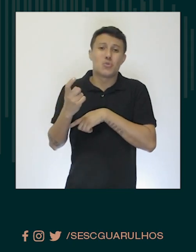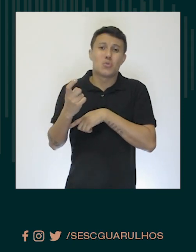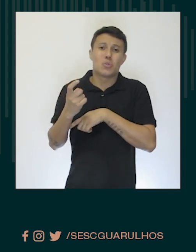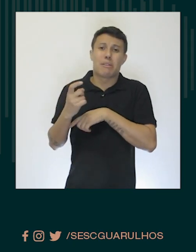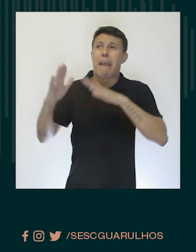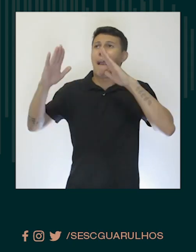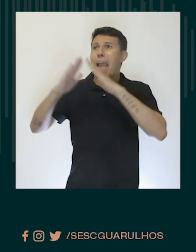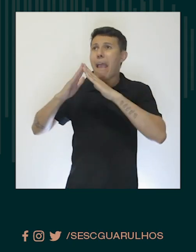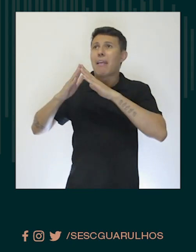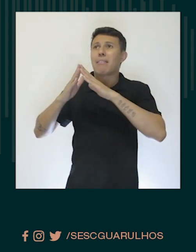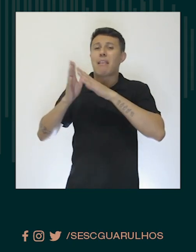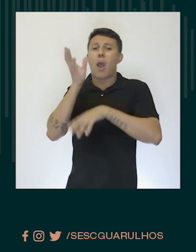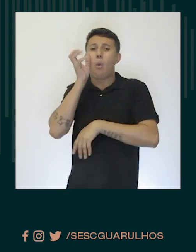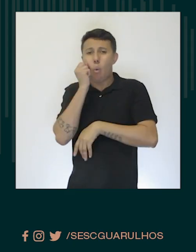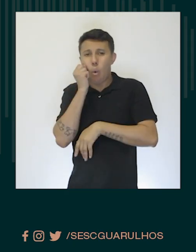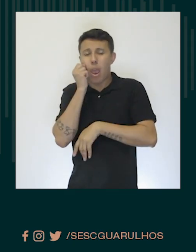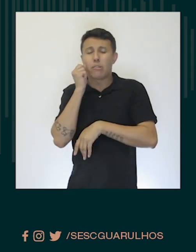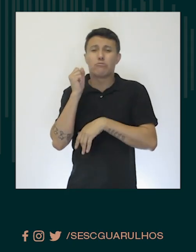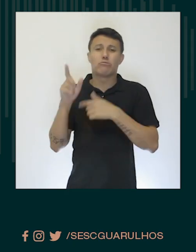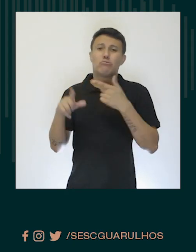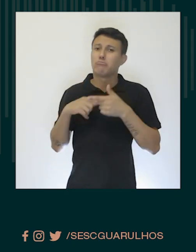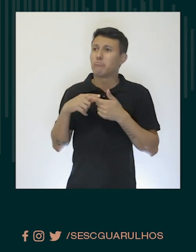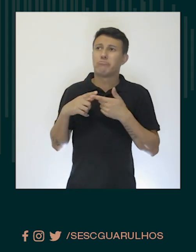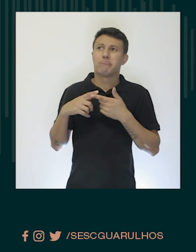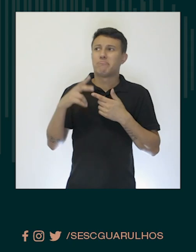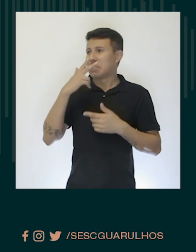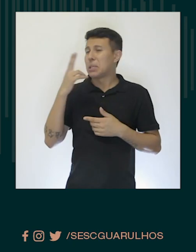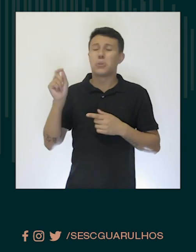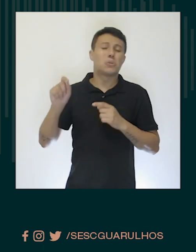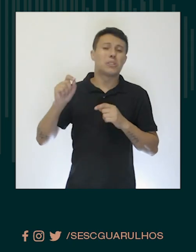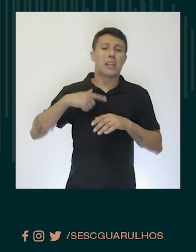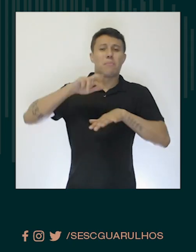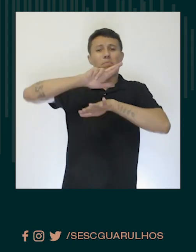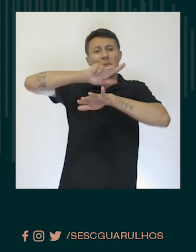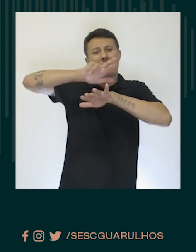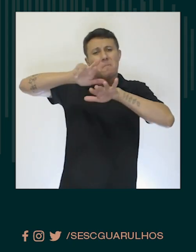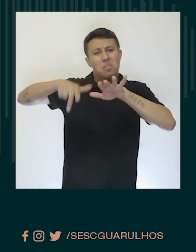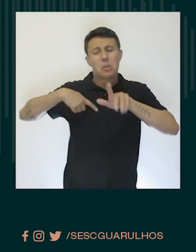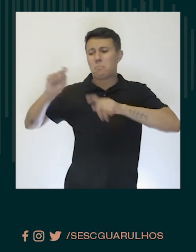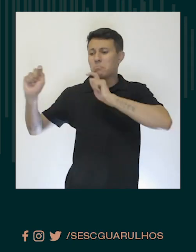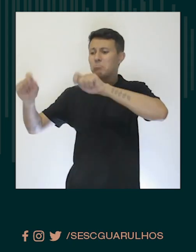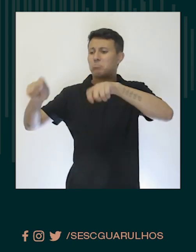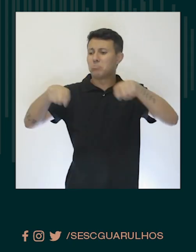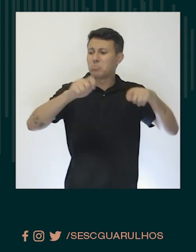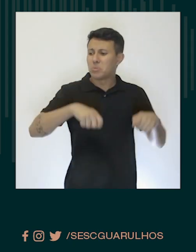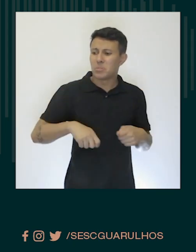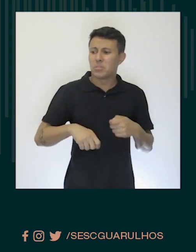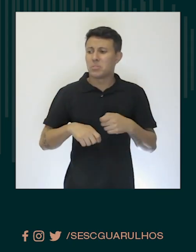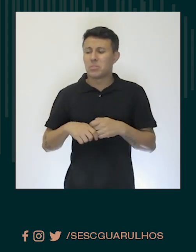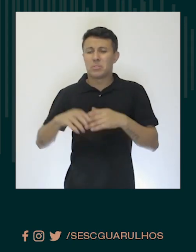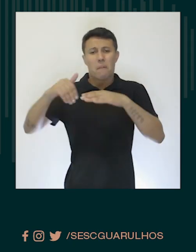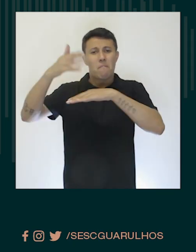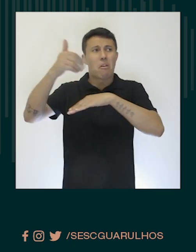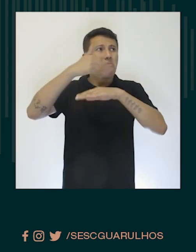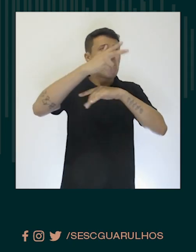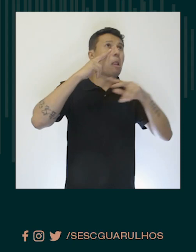né? A gente tem uma variedade, né, de possibilidades de ver o mundo aí fora e,